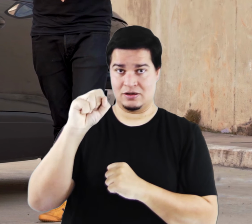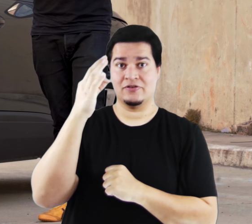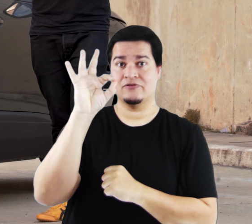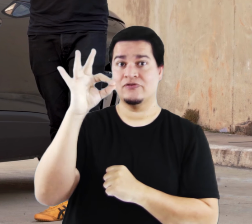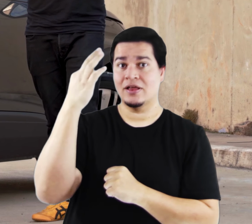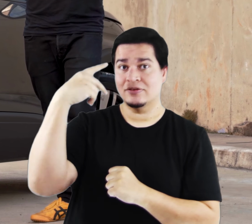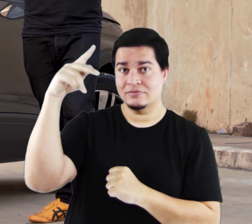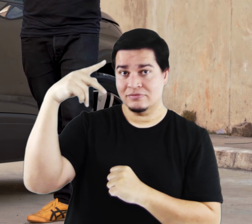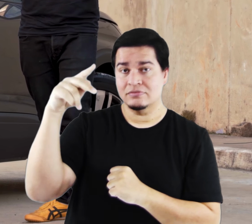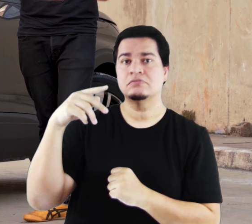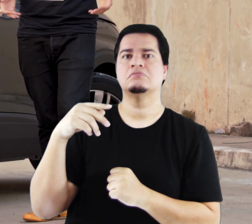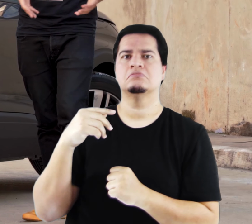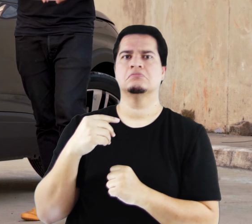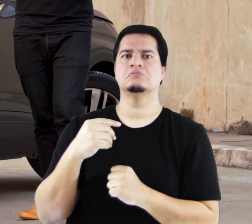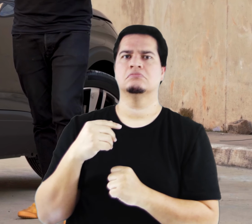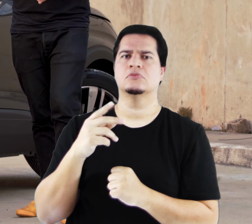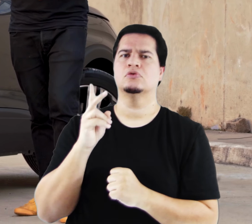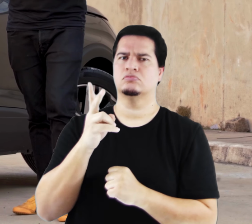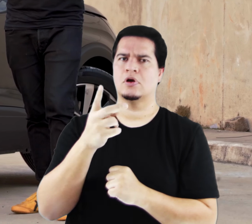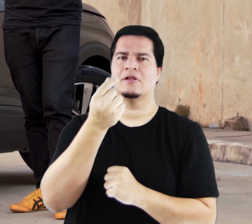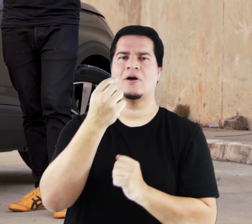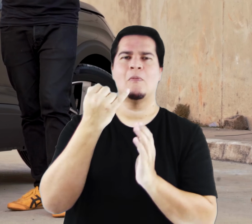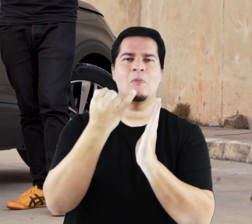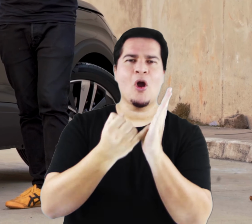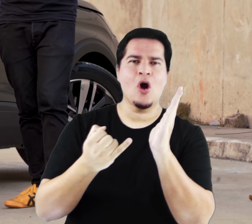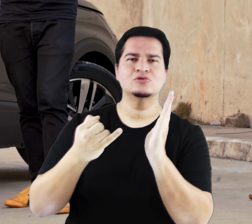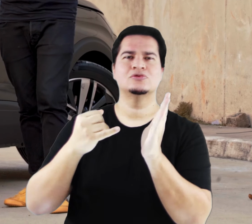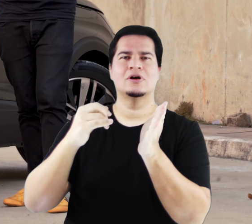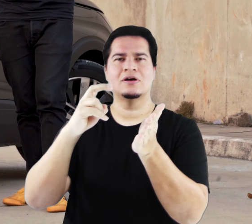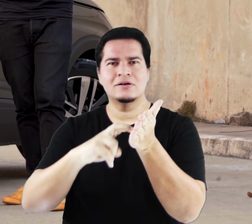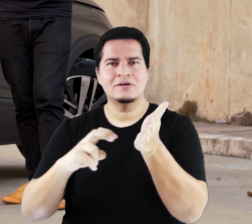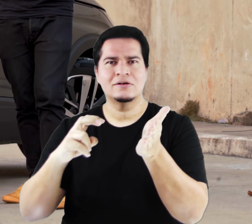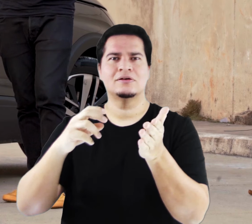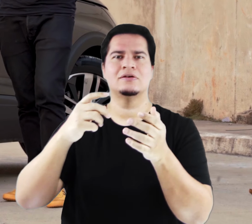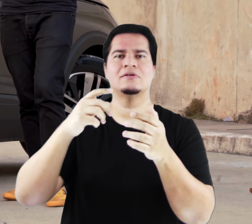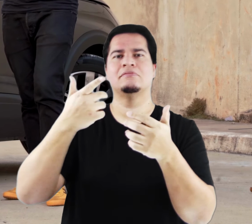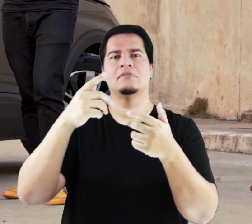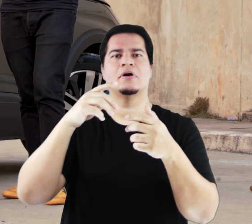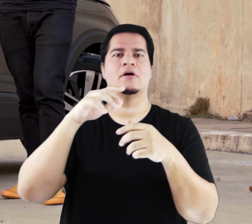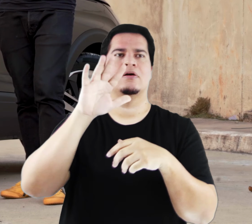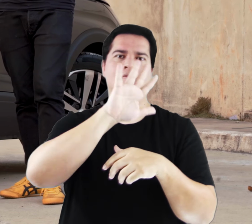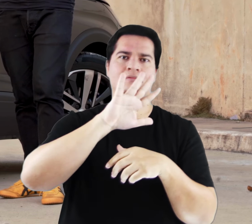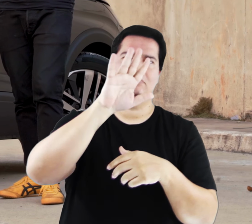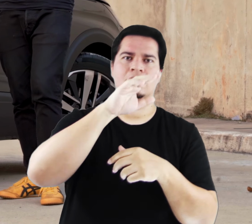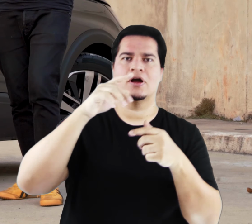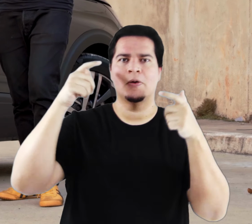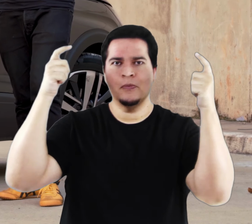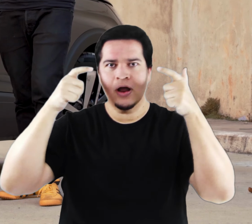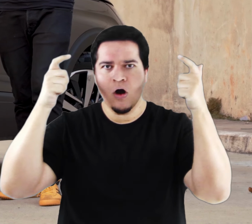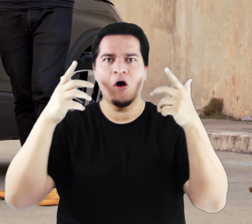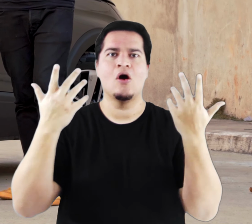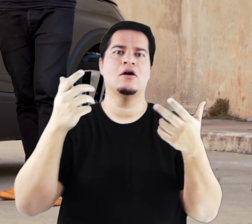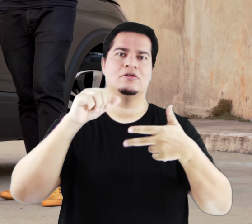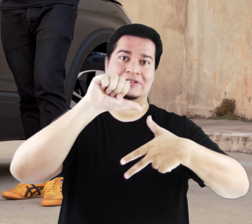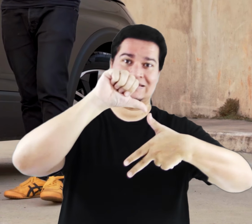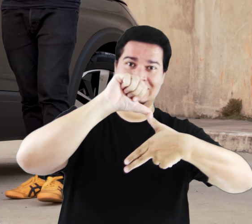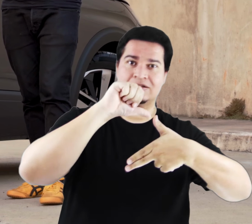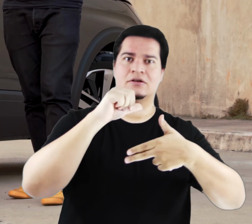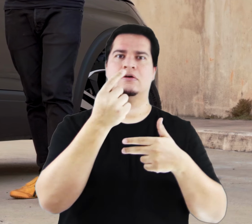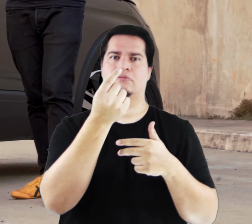França. Fora de qualquer benesse em termos fiscais, como o México ou o Mercosul, não tinha como esse veículo não subir, não salgar